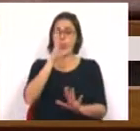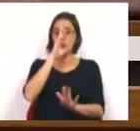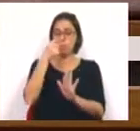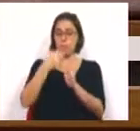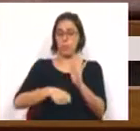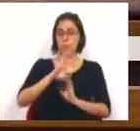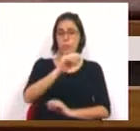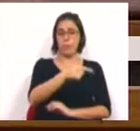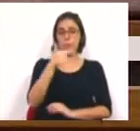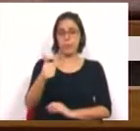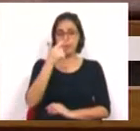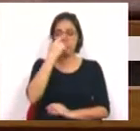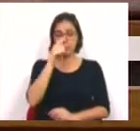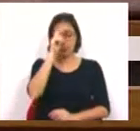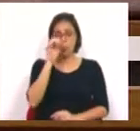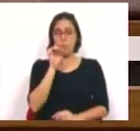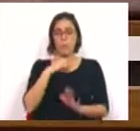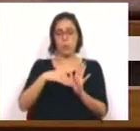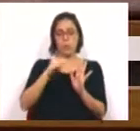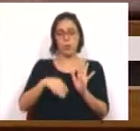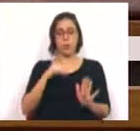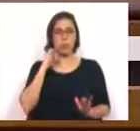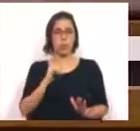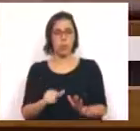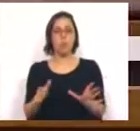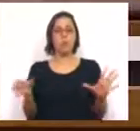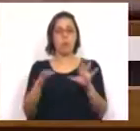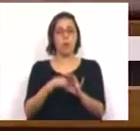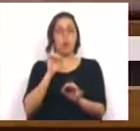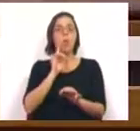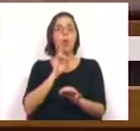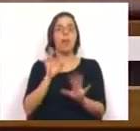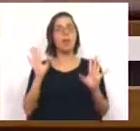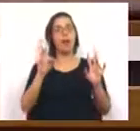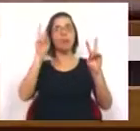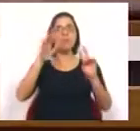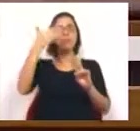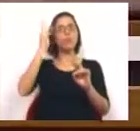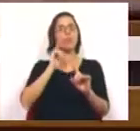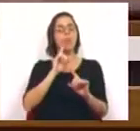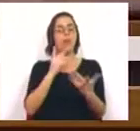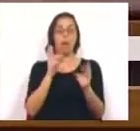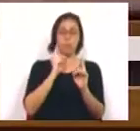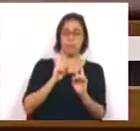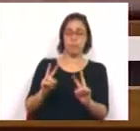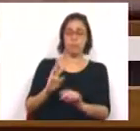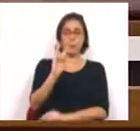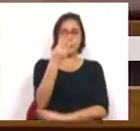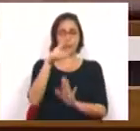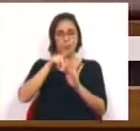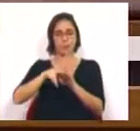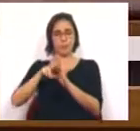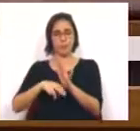multasse os TTT por desrespeito pelo contrato de concessão e convênio de qualidade. Aliás, basta olhar para os três